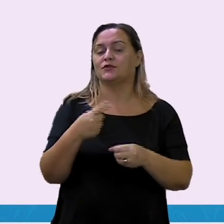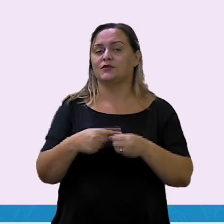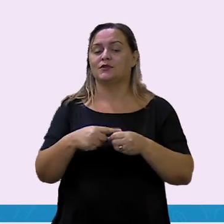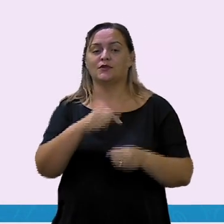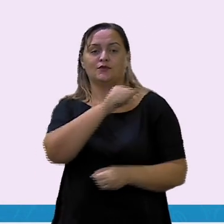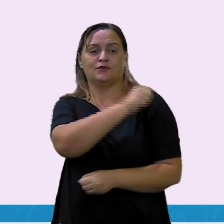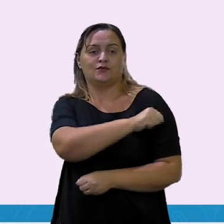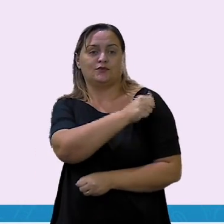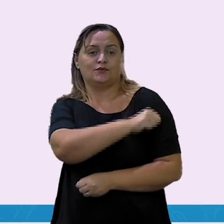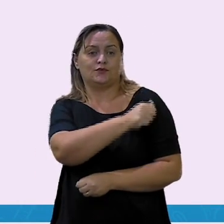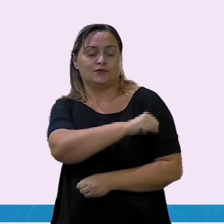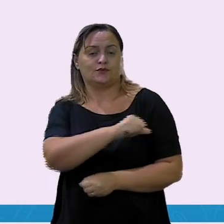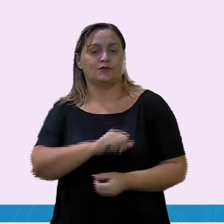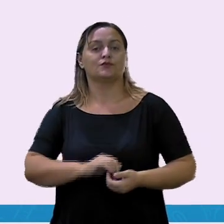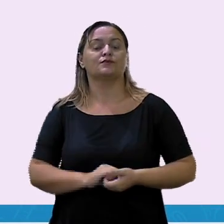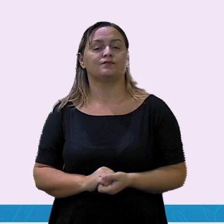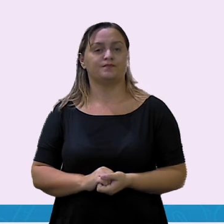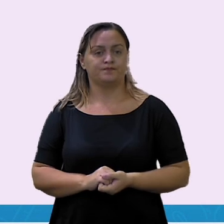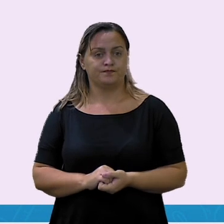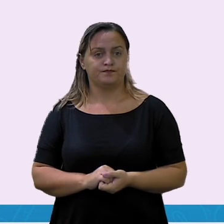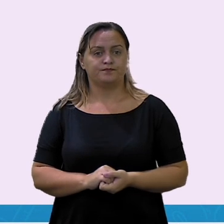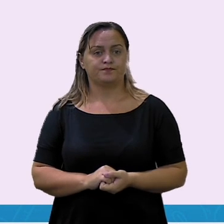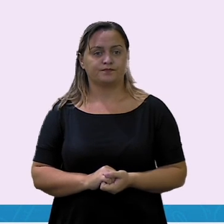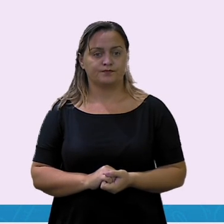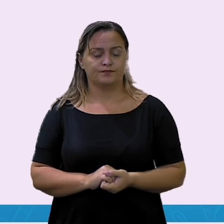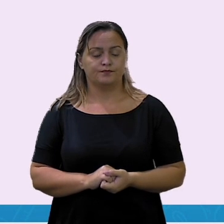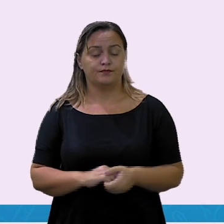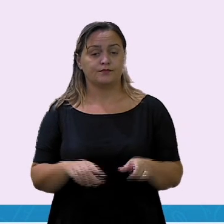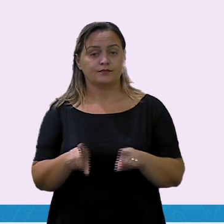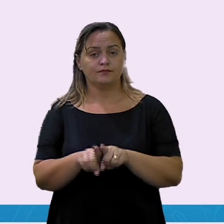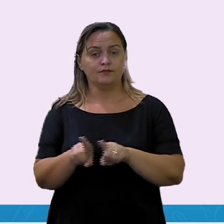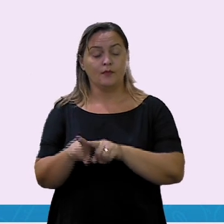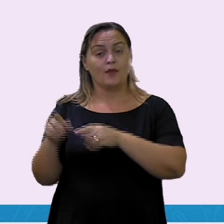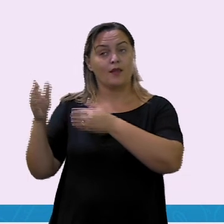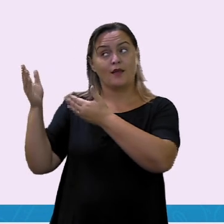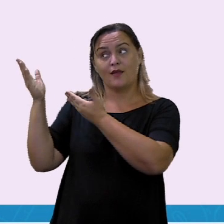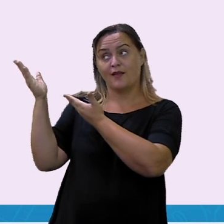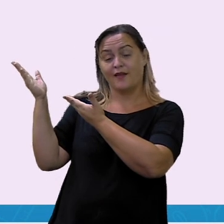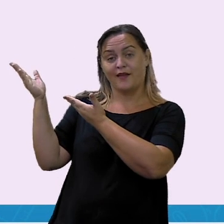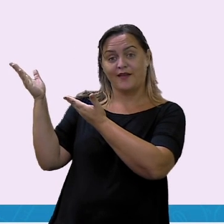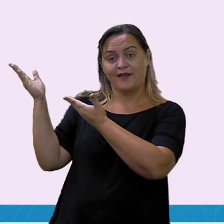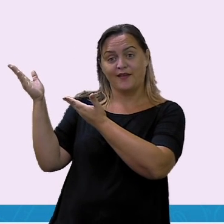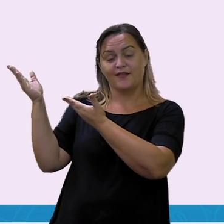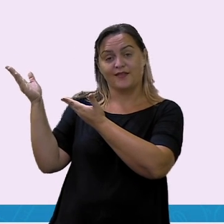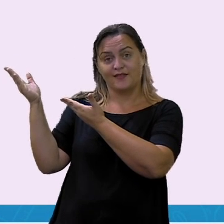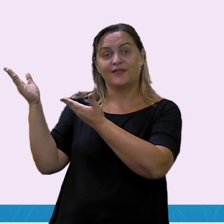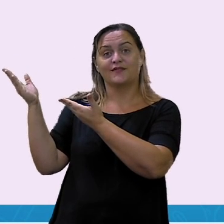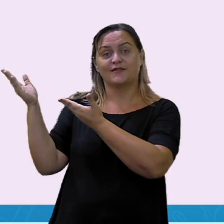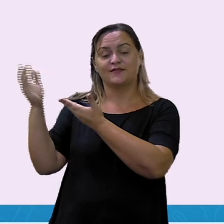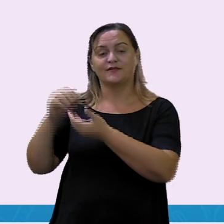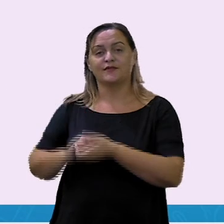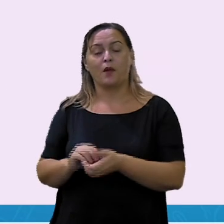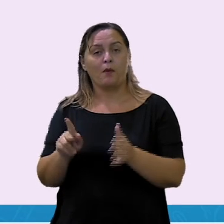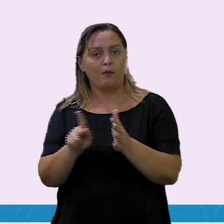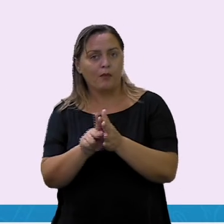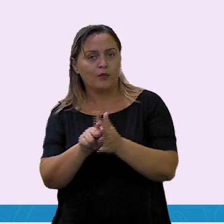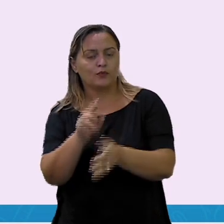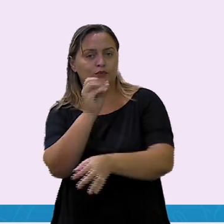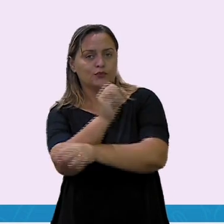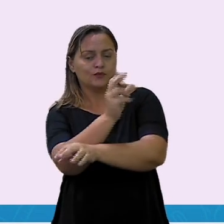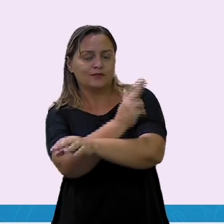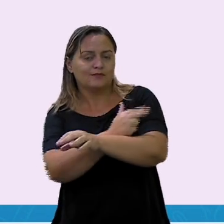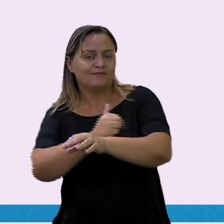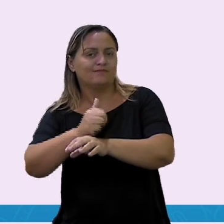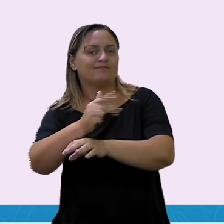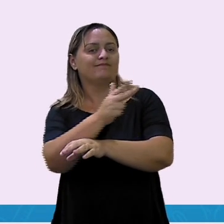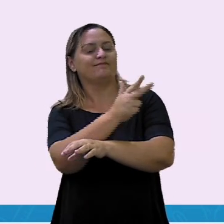o nono, é o Memorial da América Latina, também uma obra de Oscar Niemeyer. E agora sim,